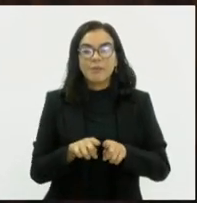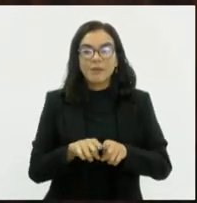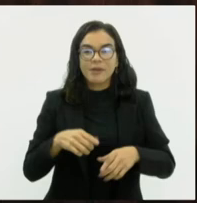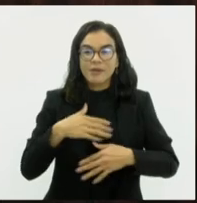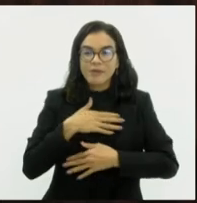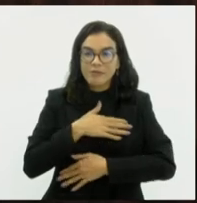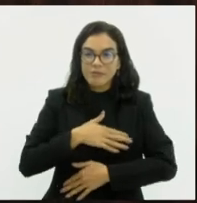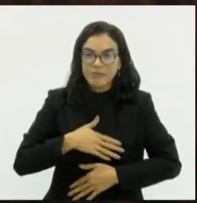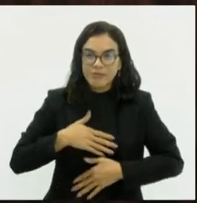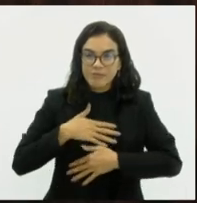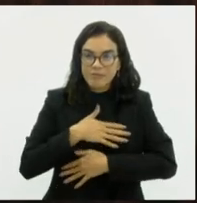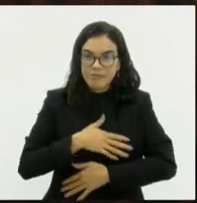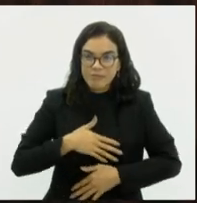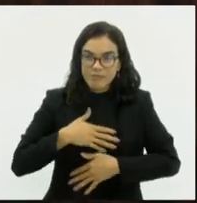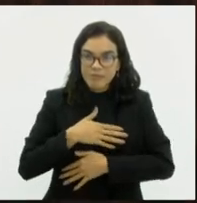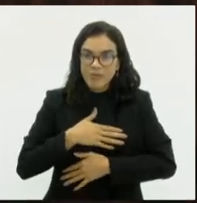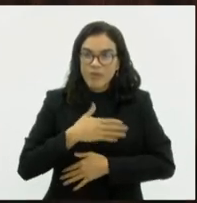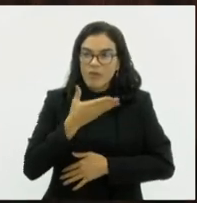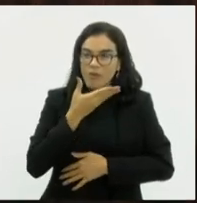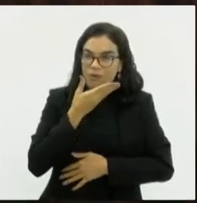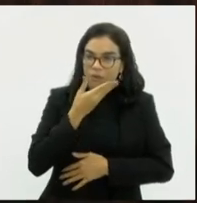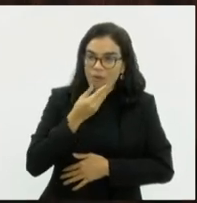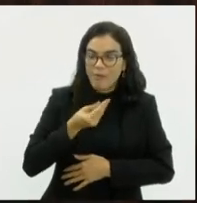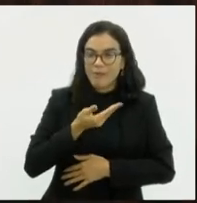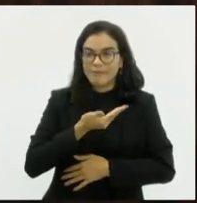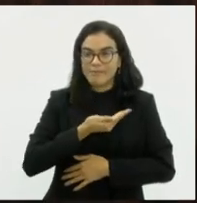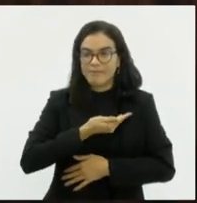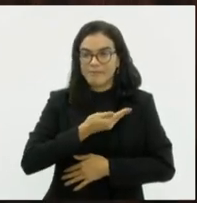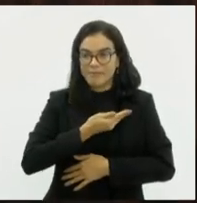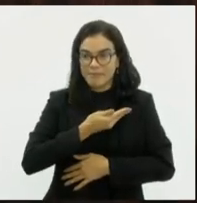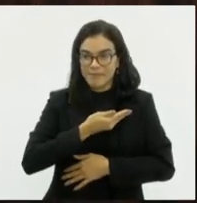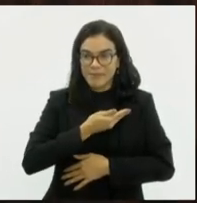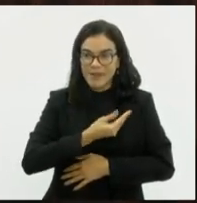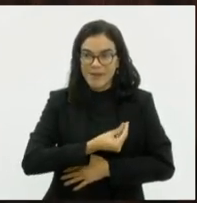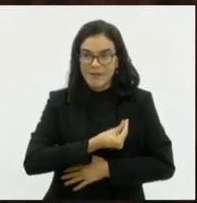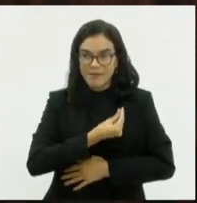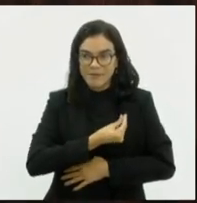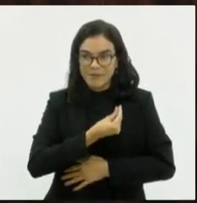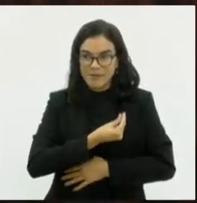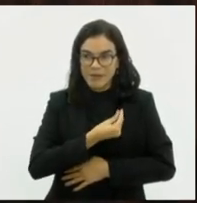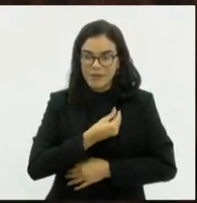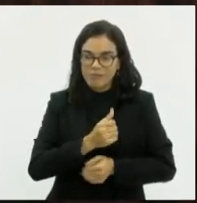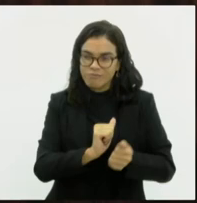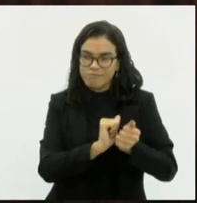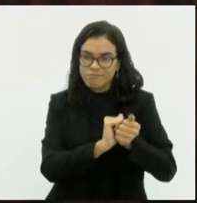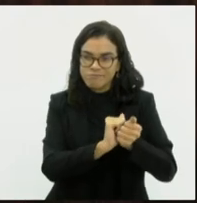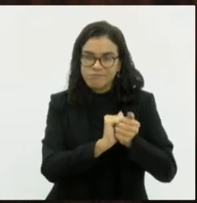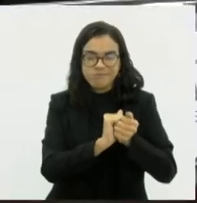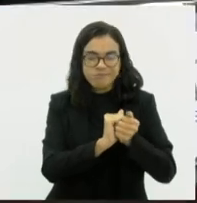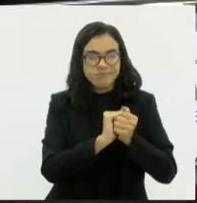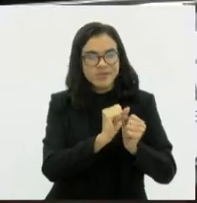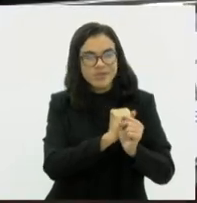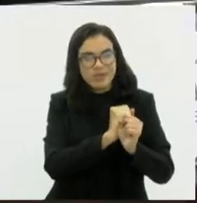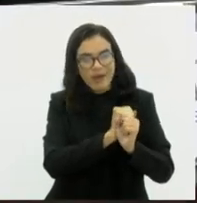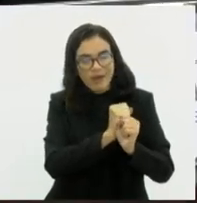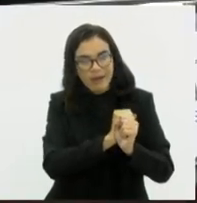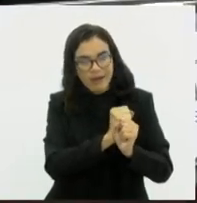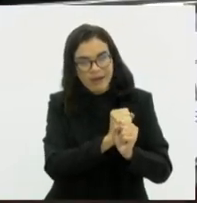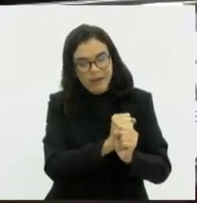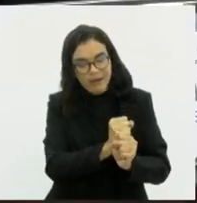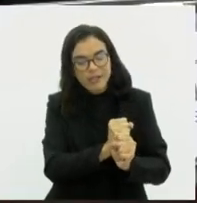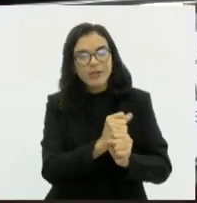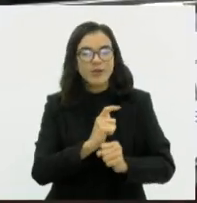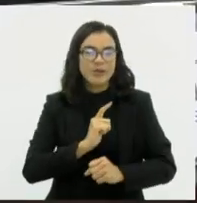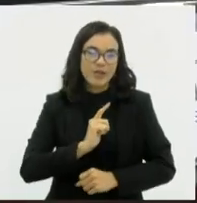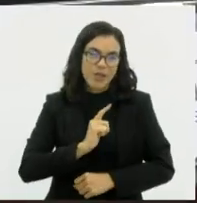aqui esse querido amigo, né, amigo da vida, e estamos juntos há muito tempo, e que eu tenho muita